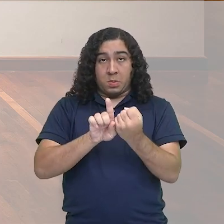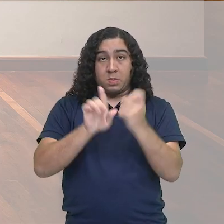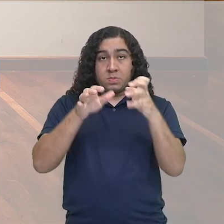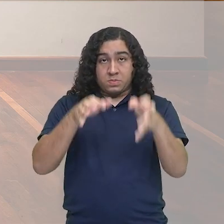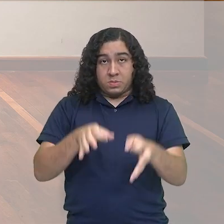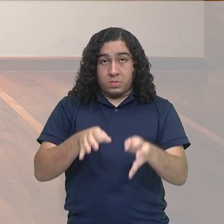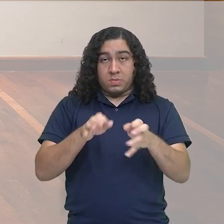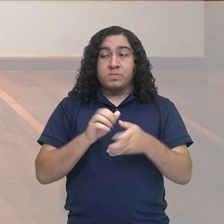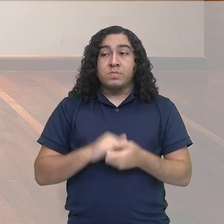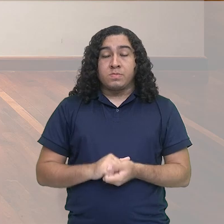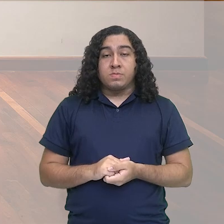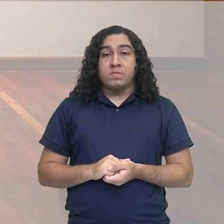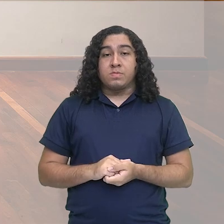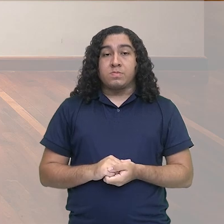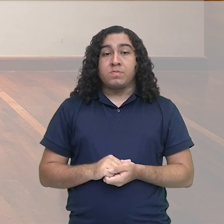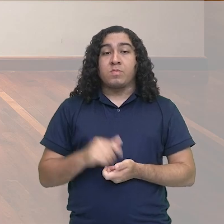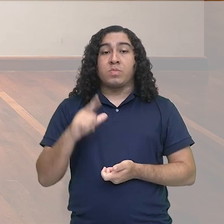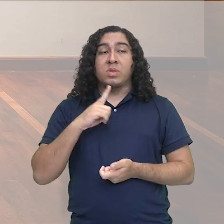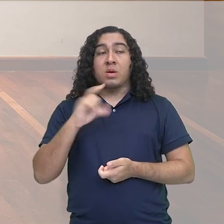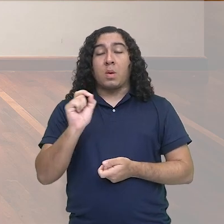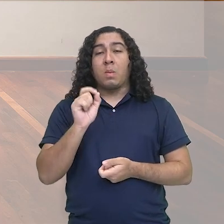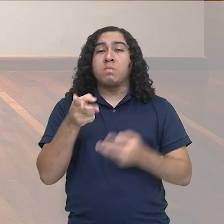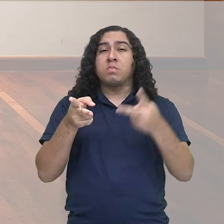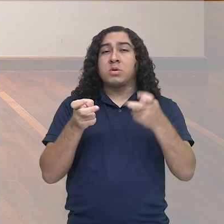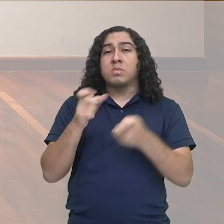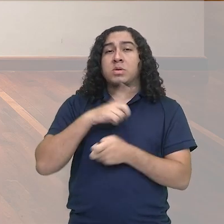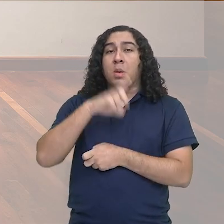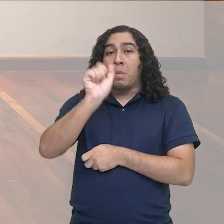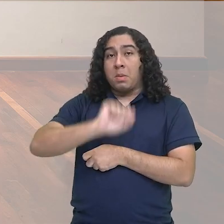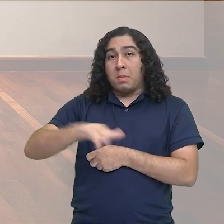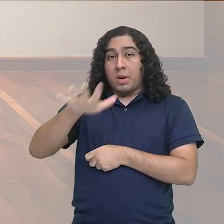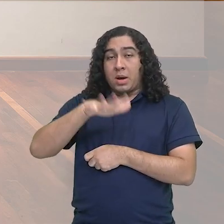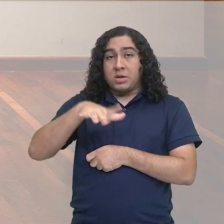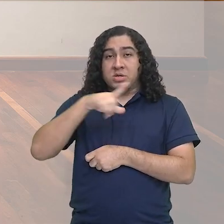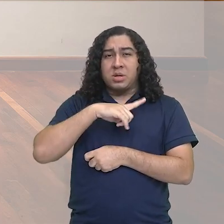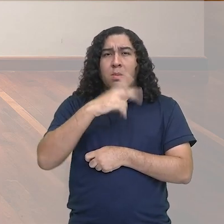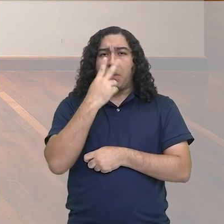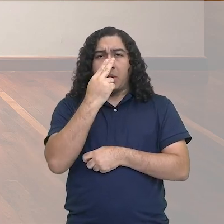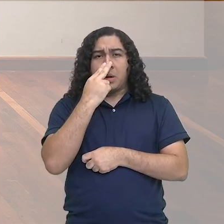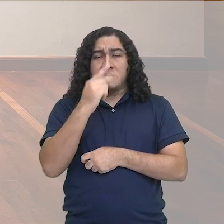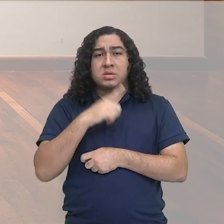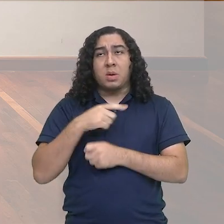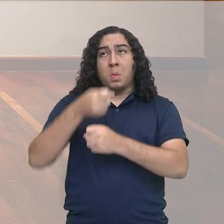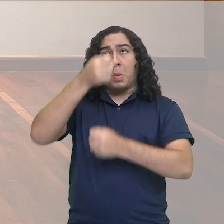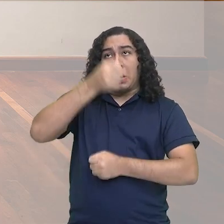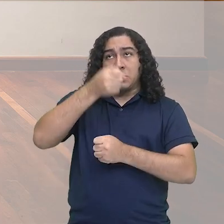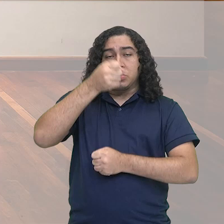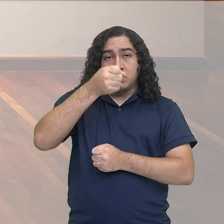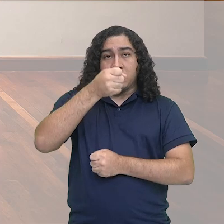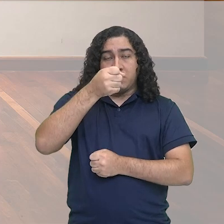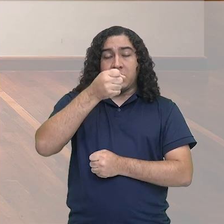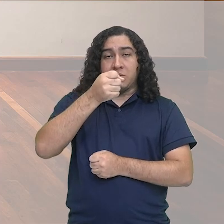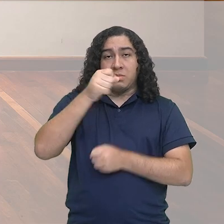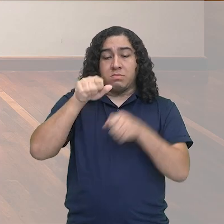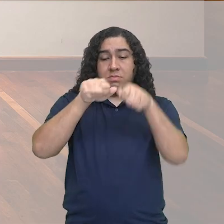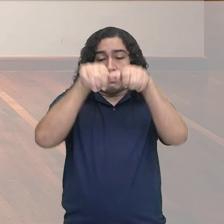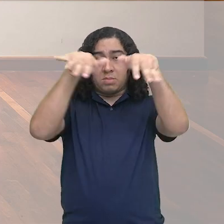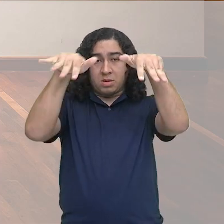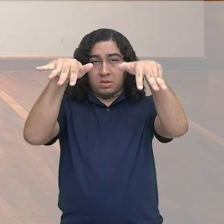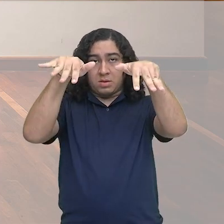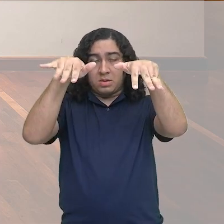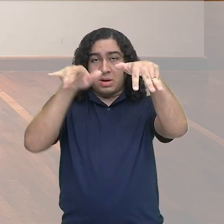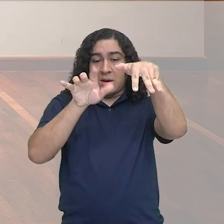certo? Então, nós temos aí um guarda-chuva, né? Dentro desse guarda-chuva, debaixo desse guarda-chuva, aí das